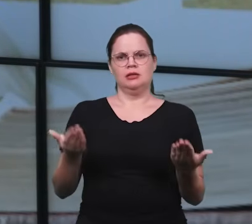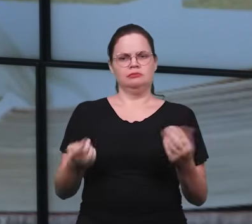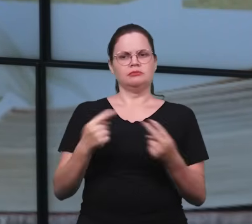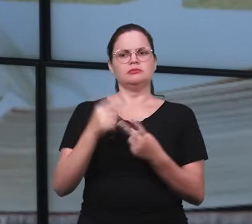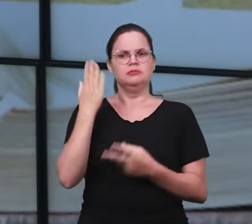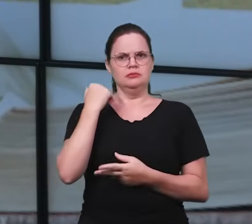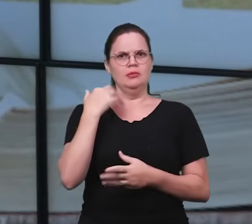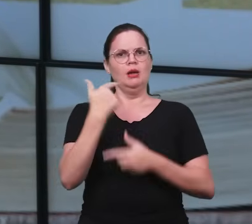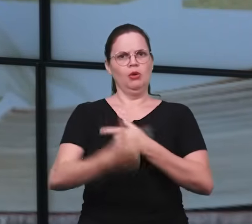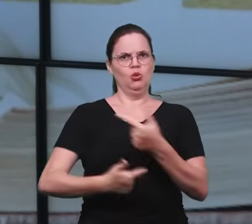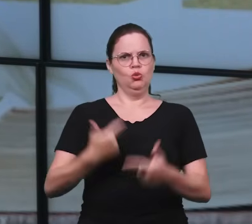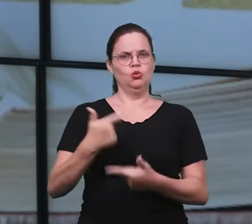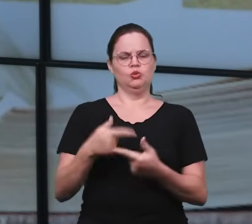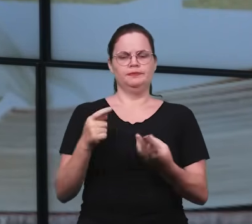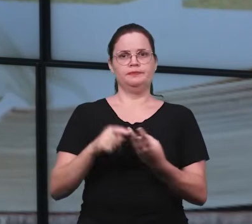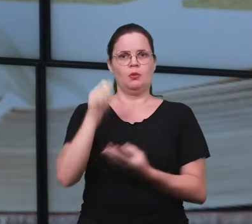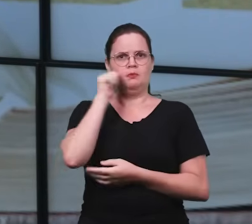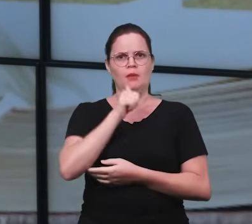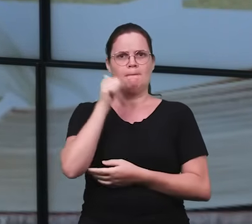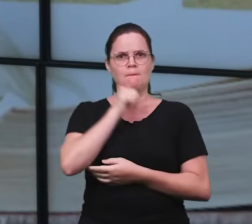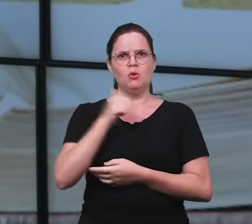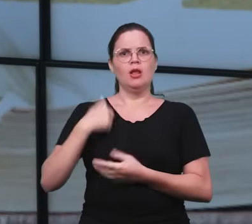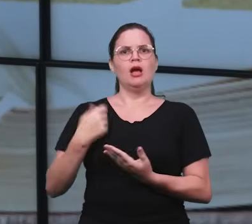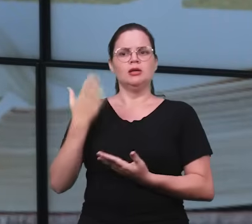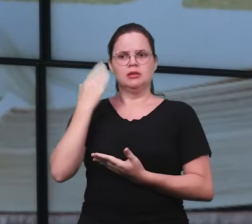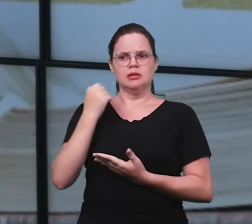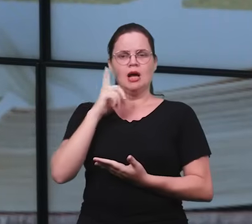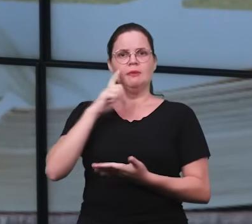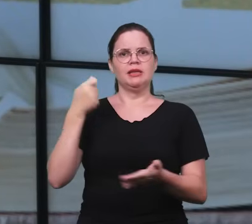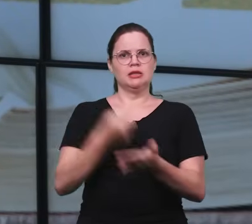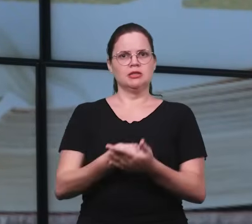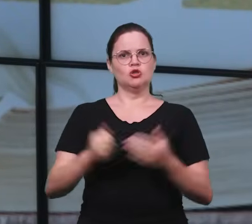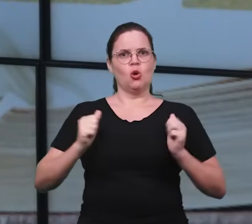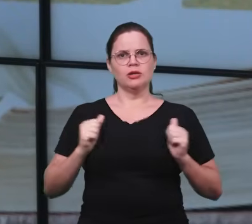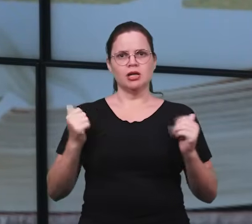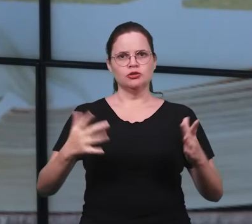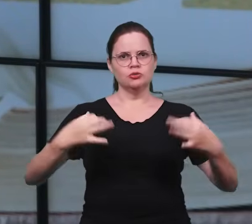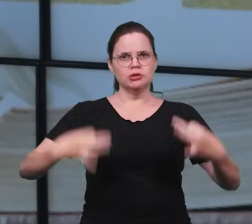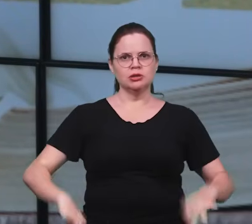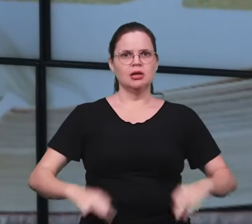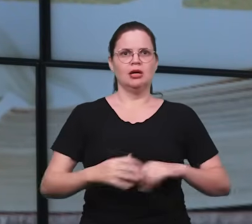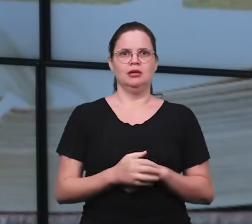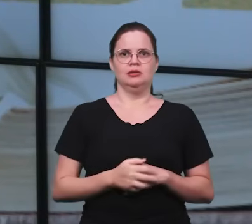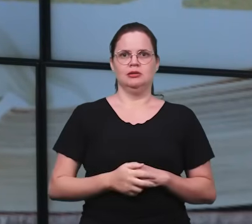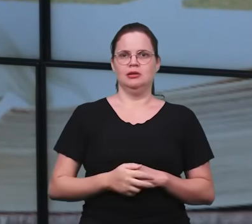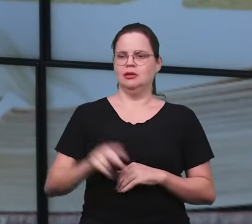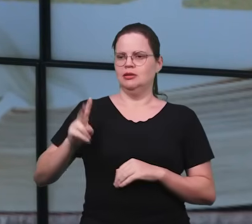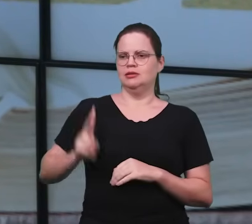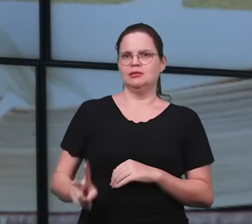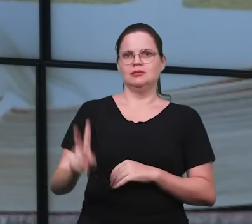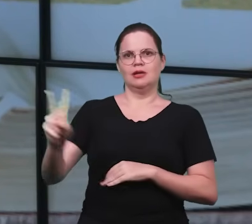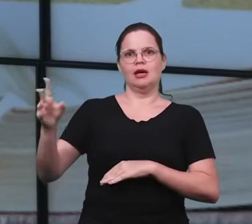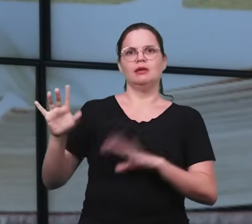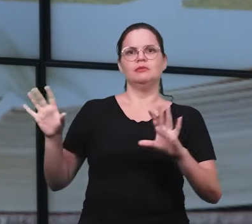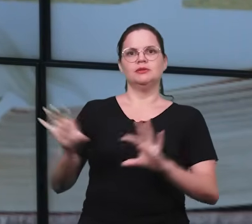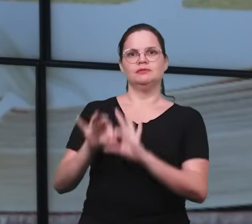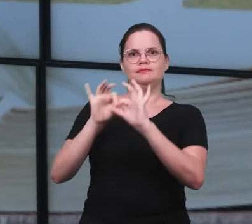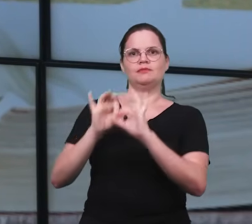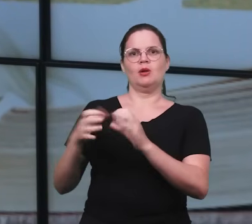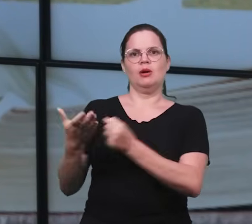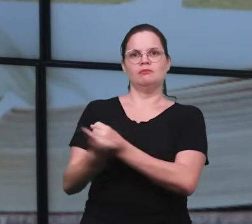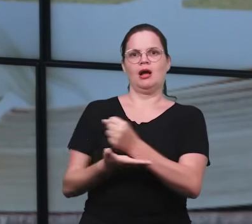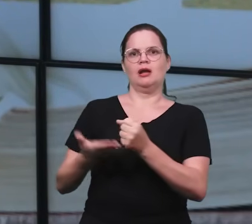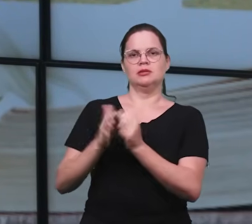uma mulher que está à frente, que sabe tomar atitudes, mas não se afasta dos princípios